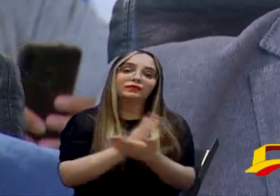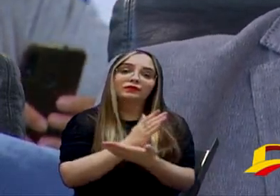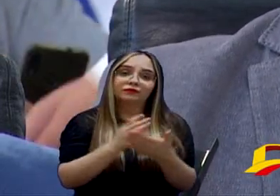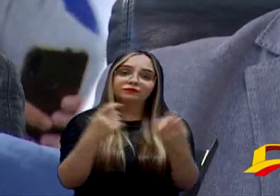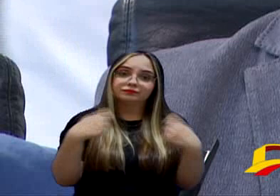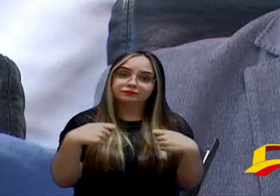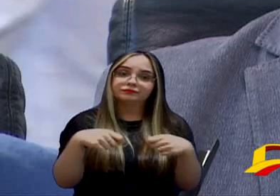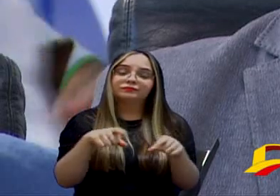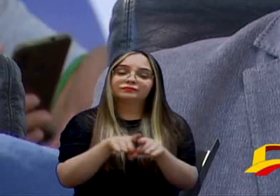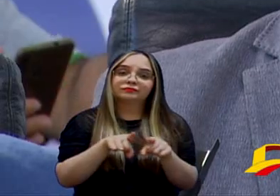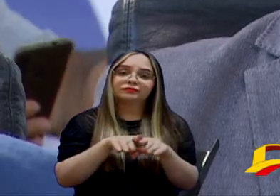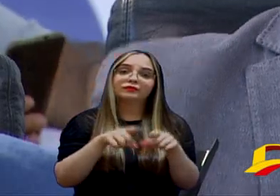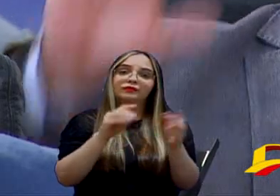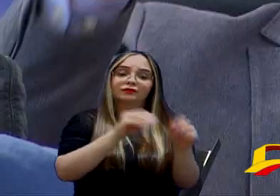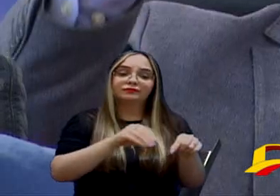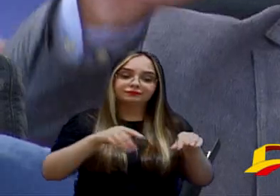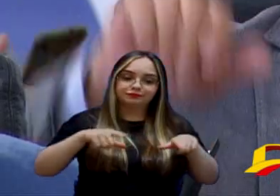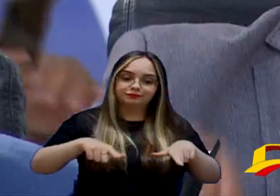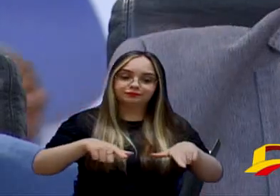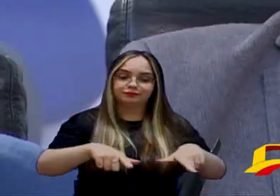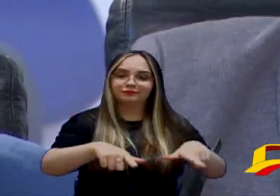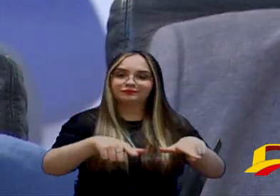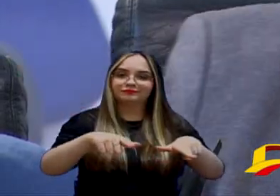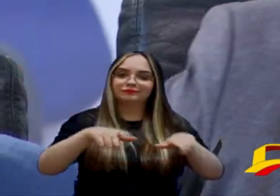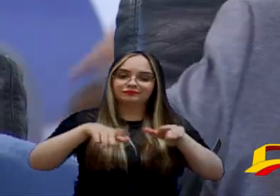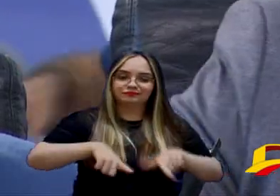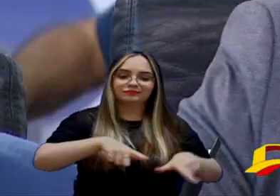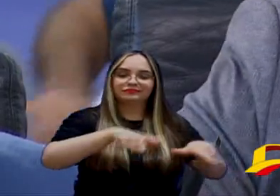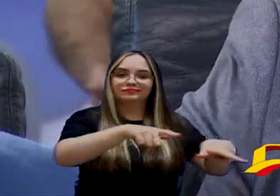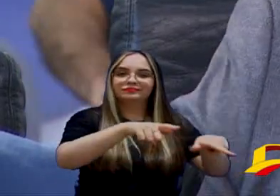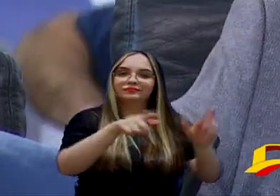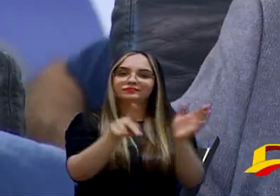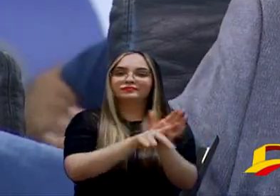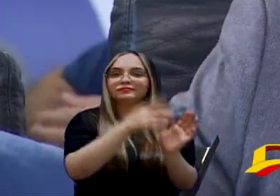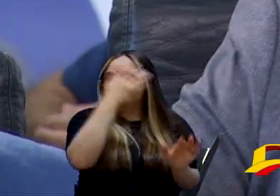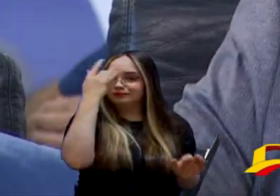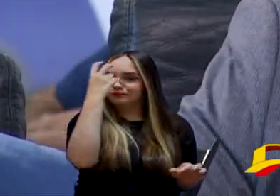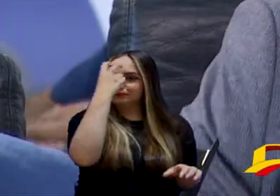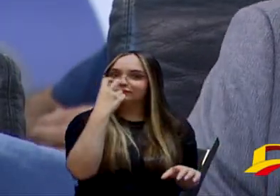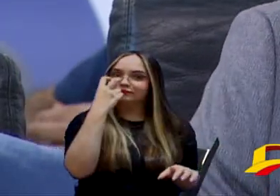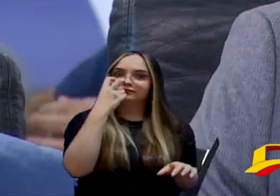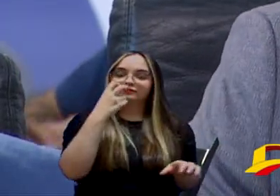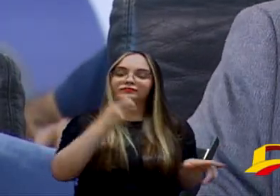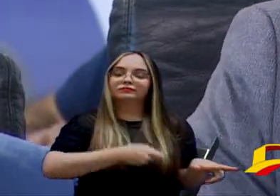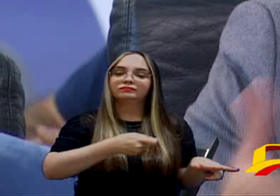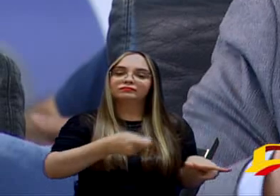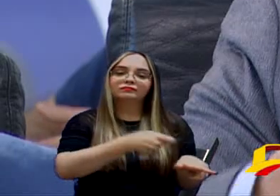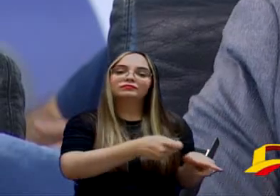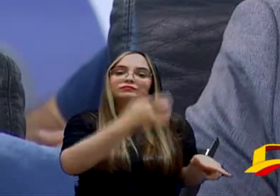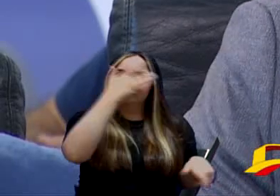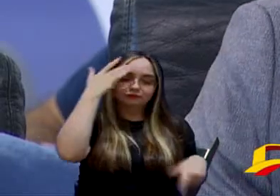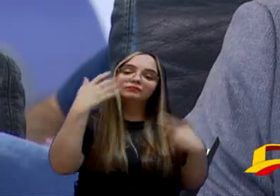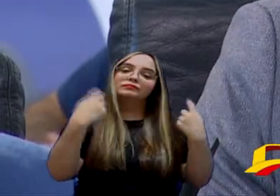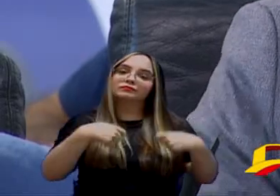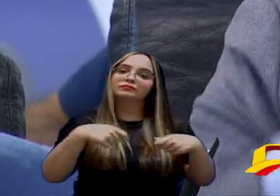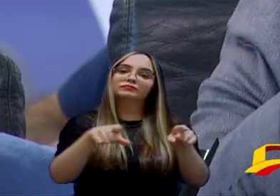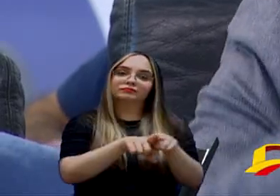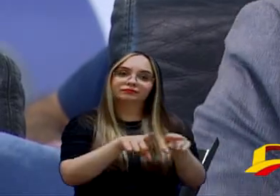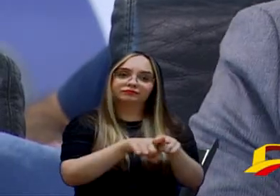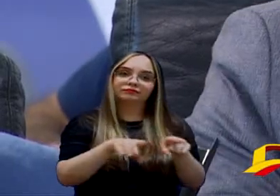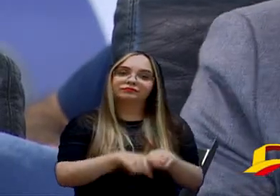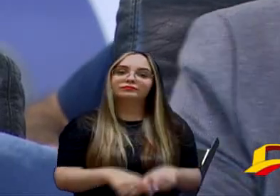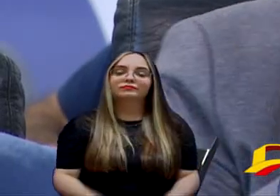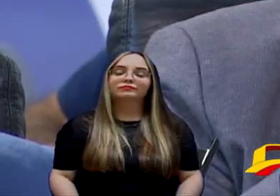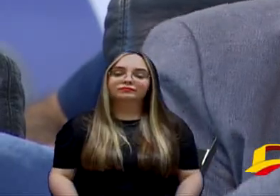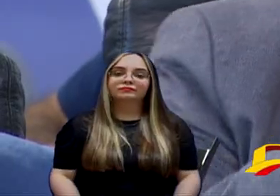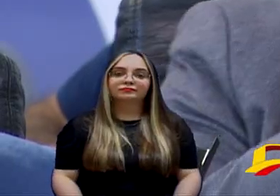tem que colocar o o piso tátil eu eu sei do tempo tem que colocar um piso tátil ali pro deficiente visual ontem é pegando